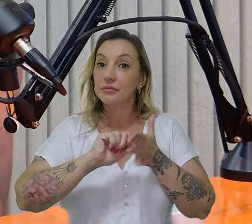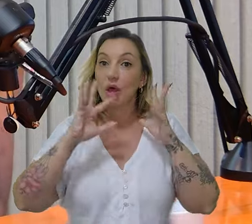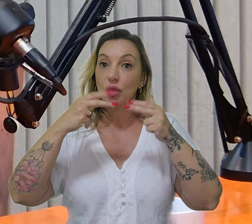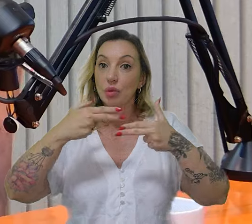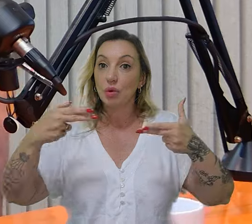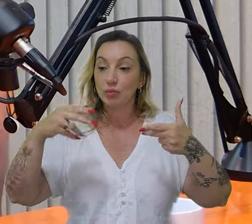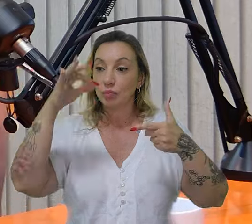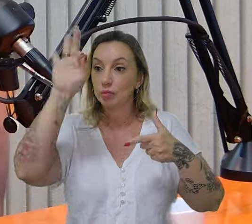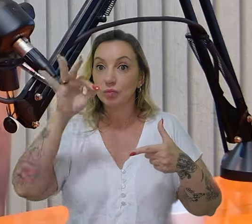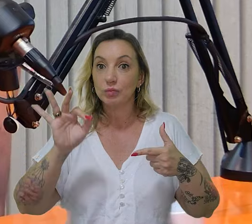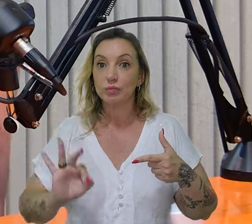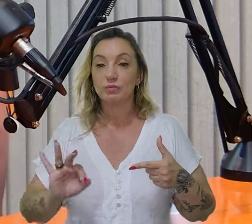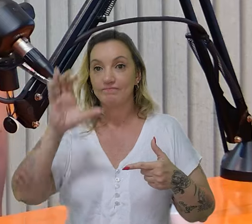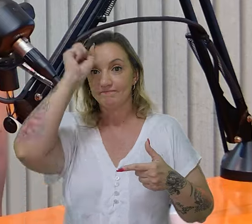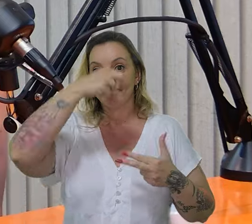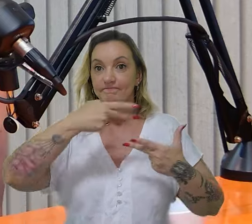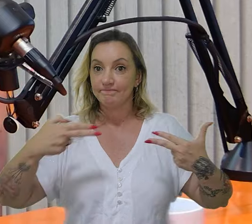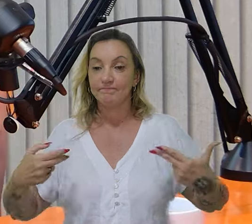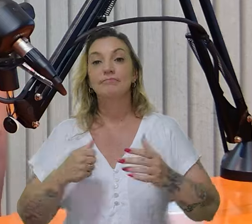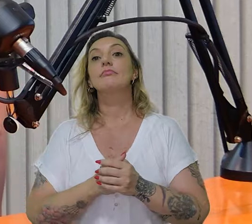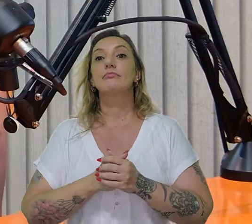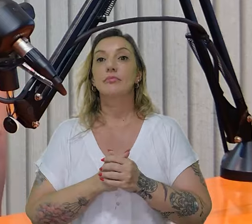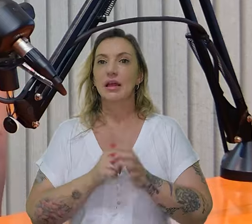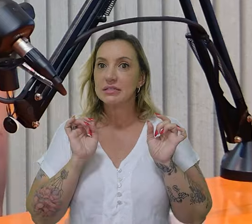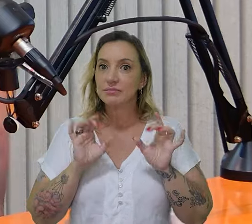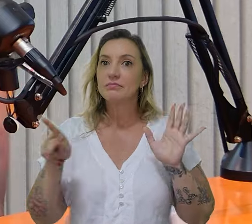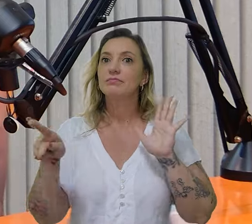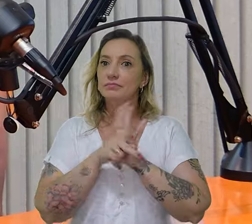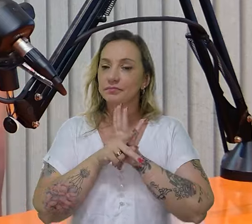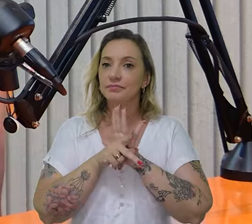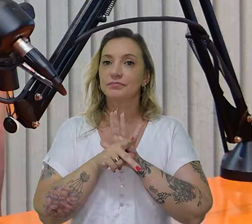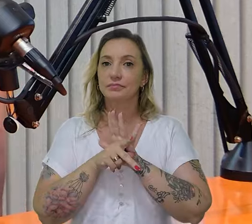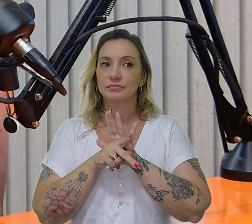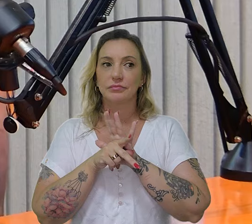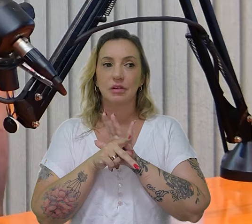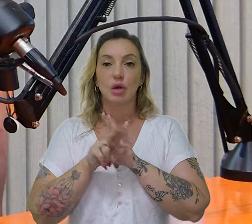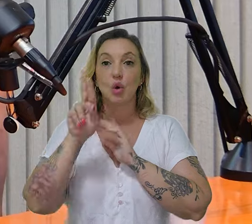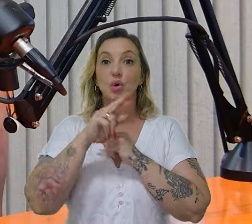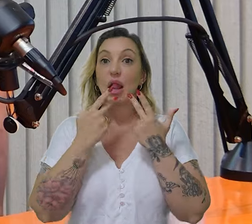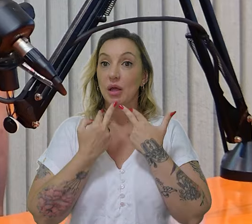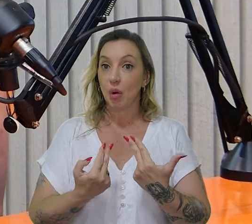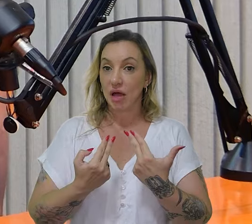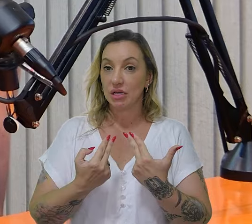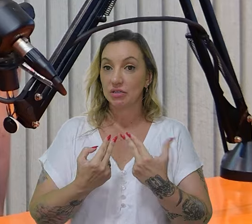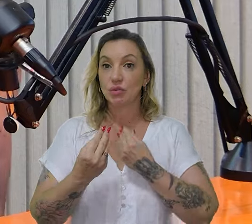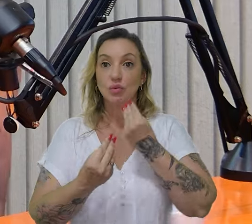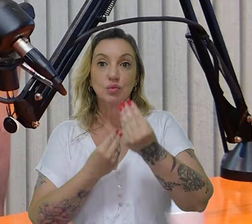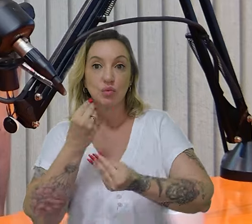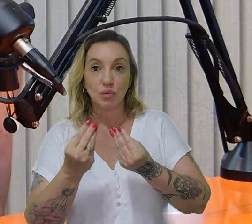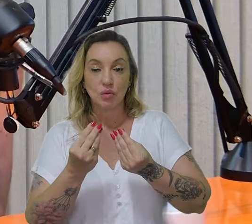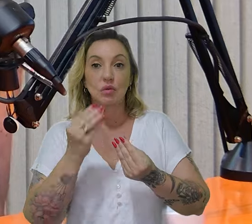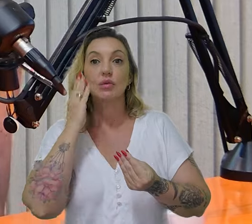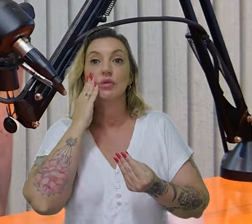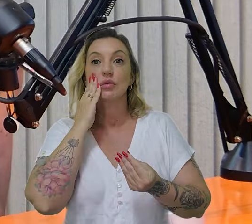esses cenários Então você aprende para tudo isso ele é super específico em no no uso da linguagem em como você